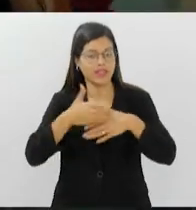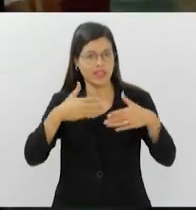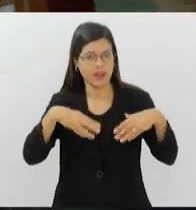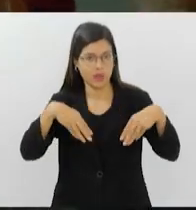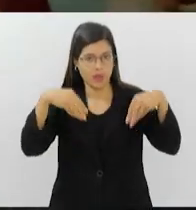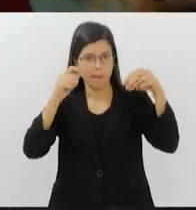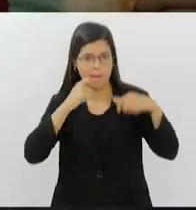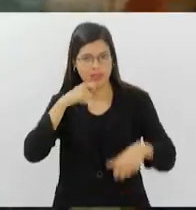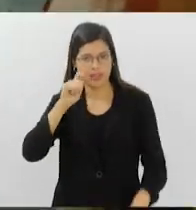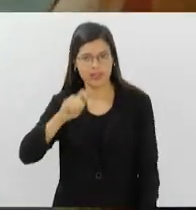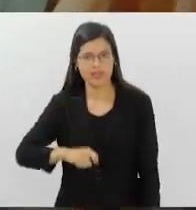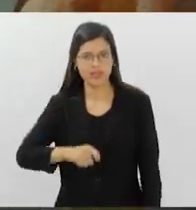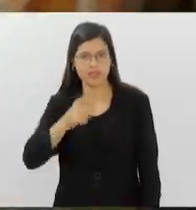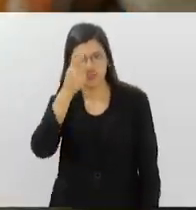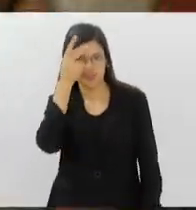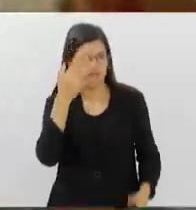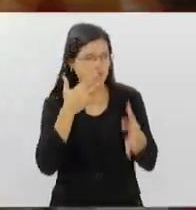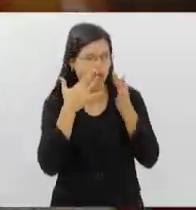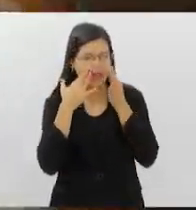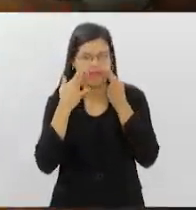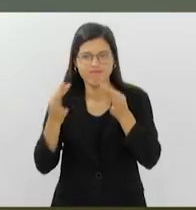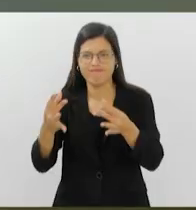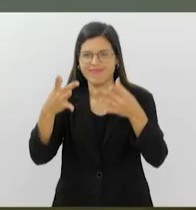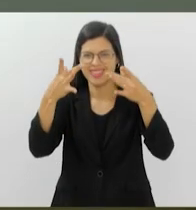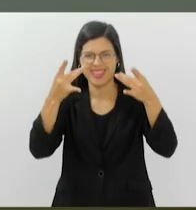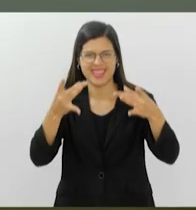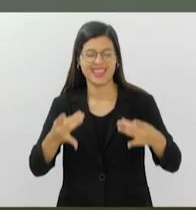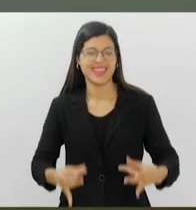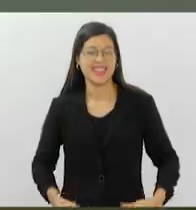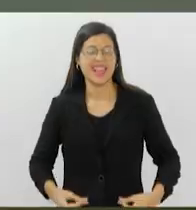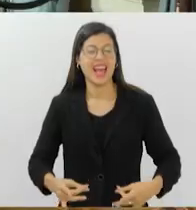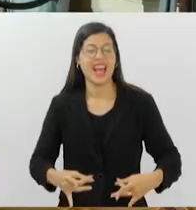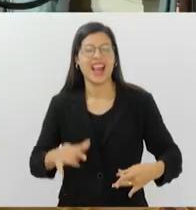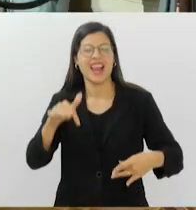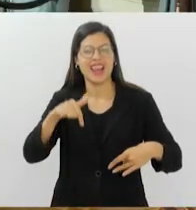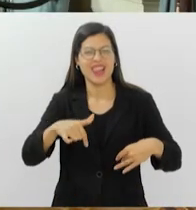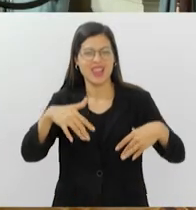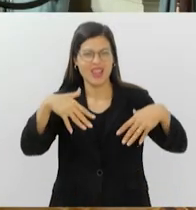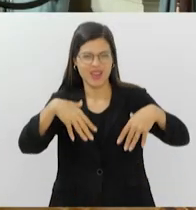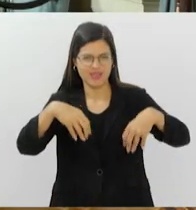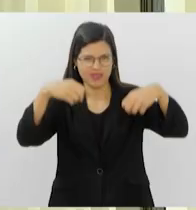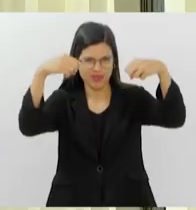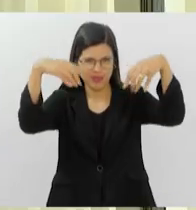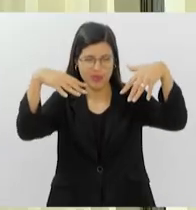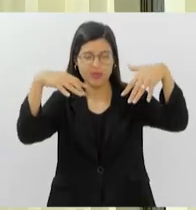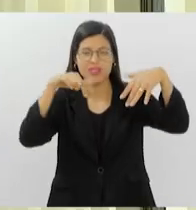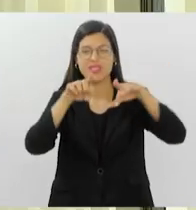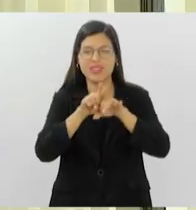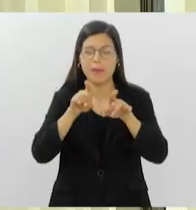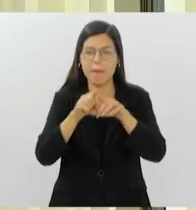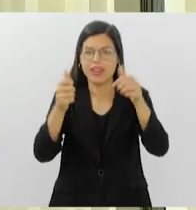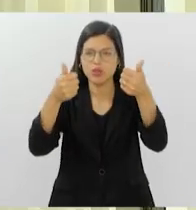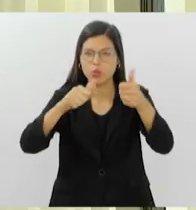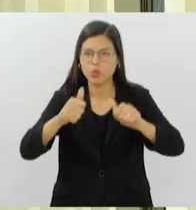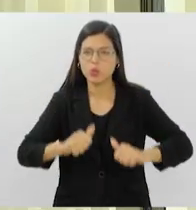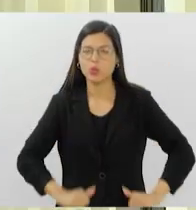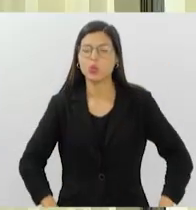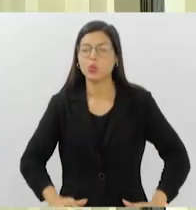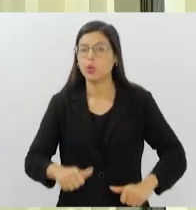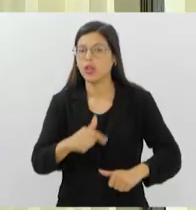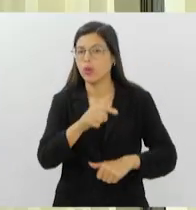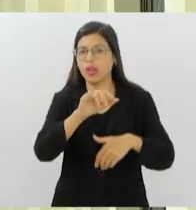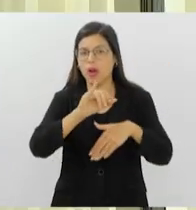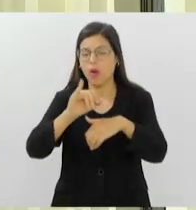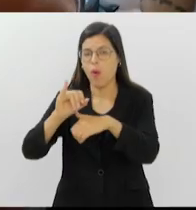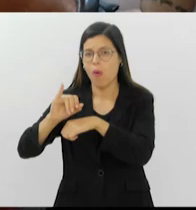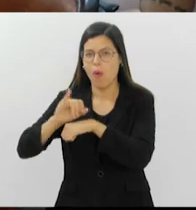olhares atentos para a riqueza de detalhes nos lustres nas esculturas e peças que compõem essa parte do